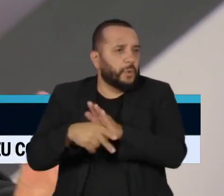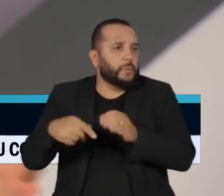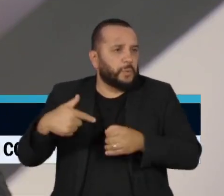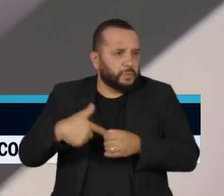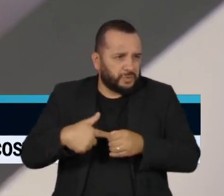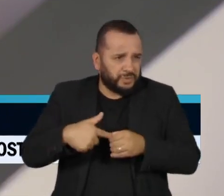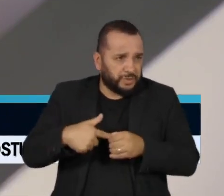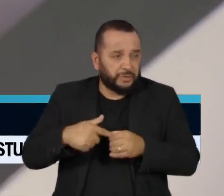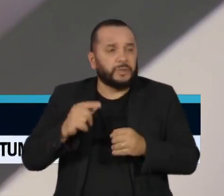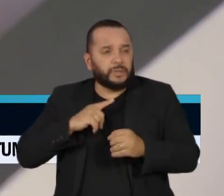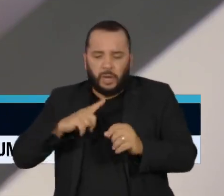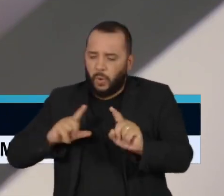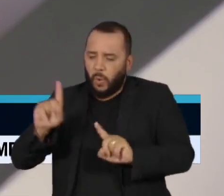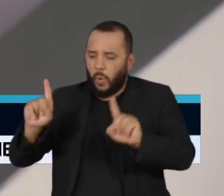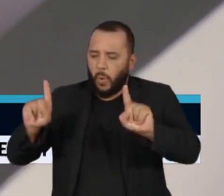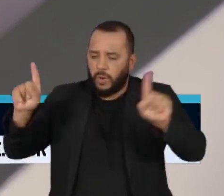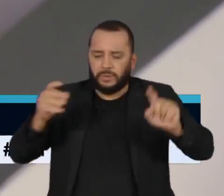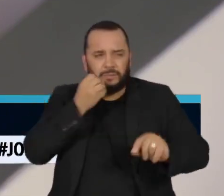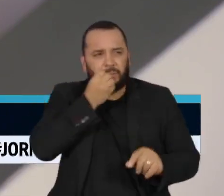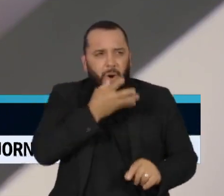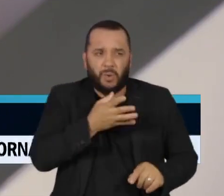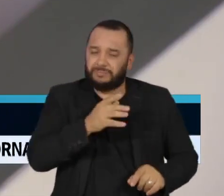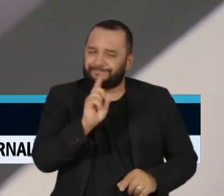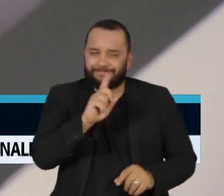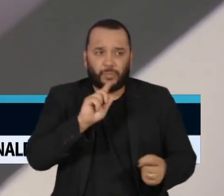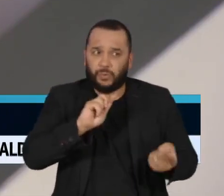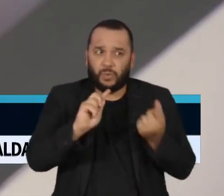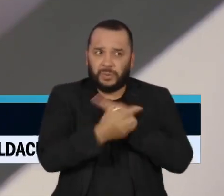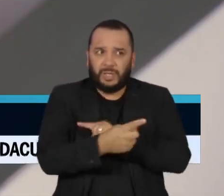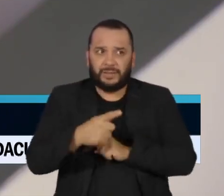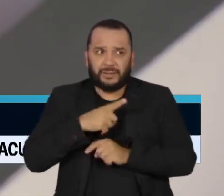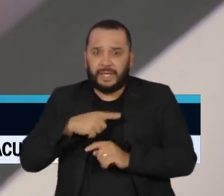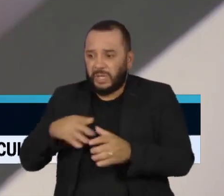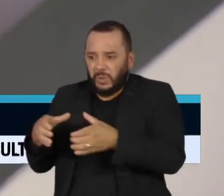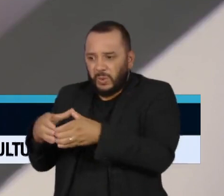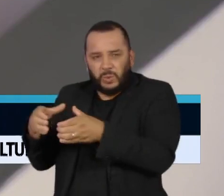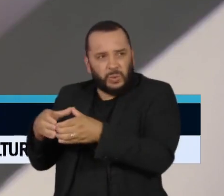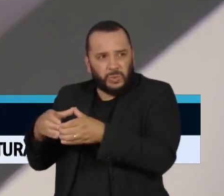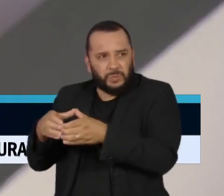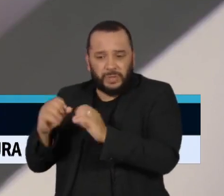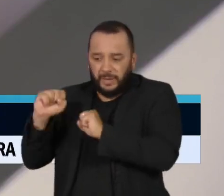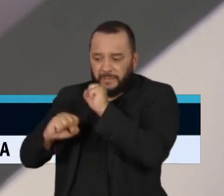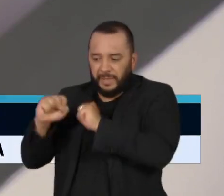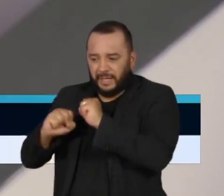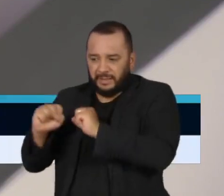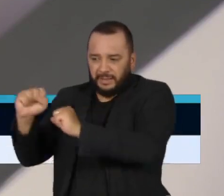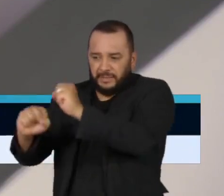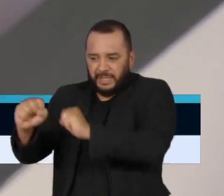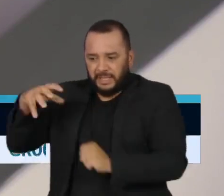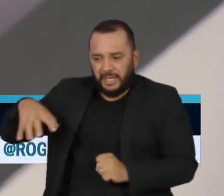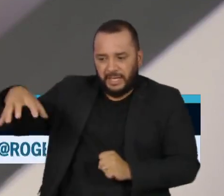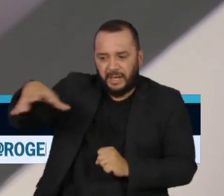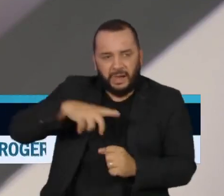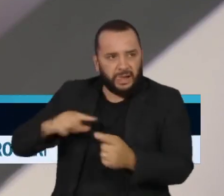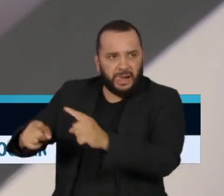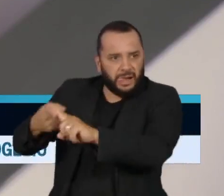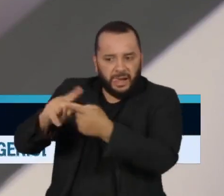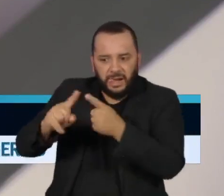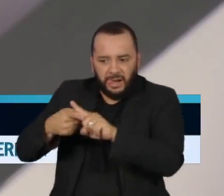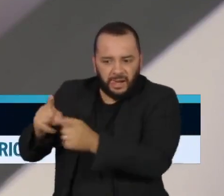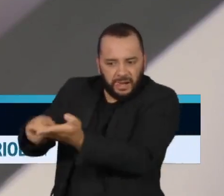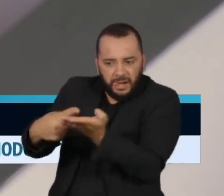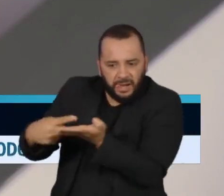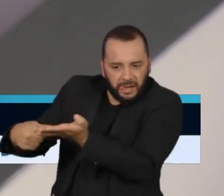pelo contrário você tem esse seu organismo aí para manter preços num nível que interessa aos proprietários